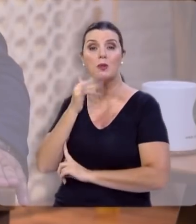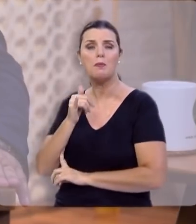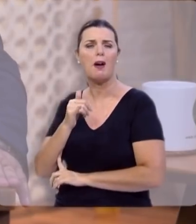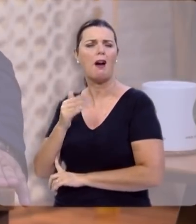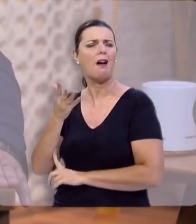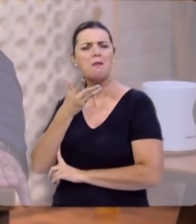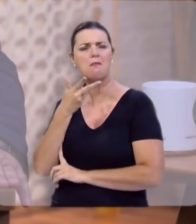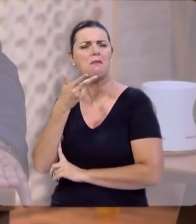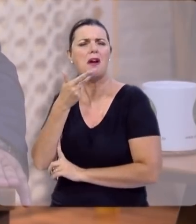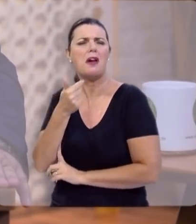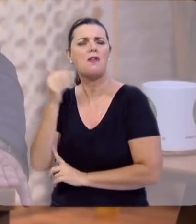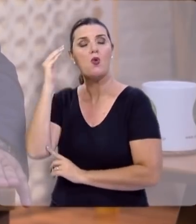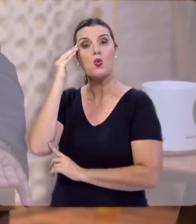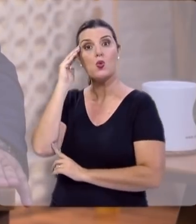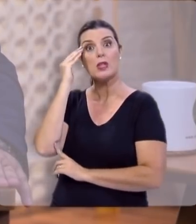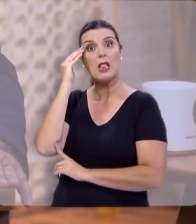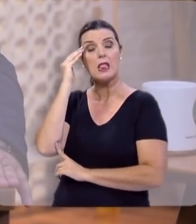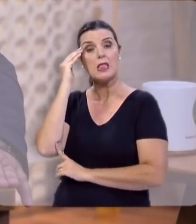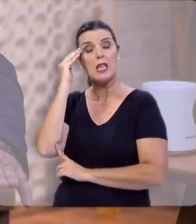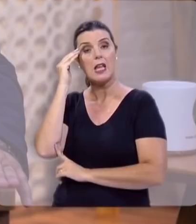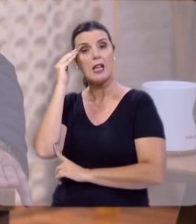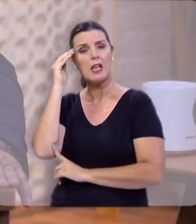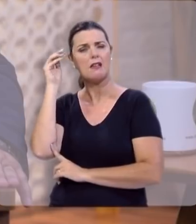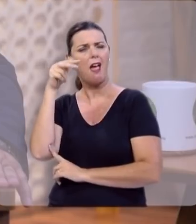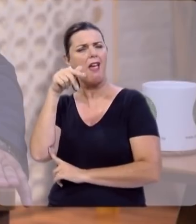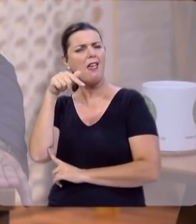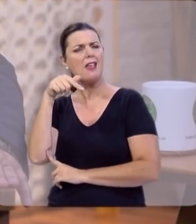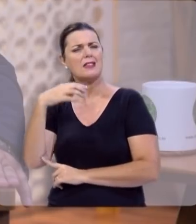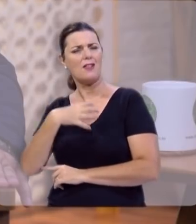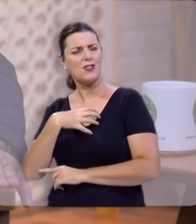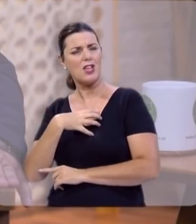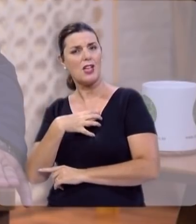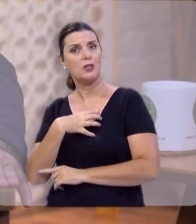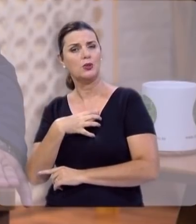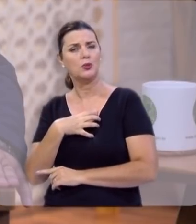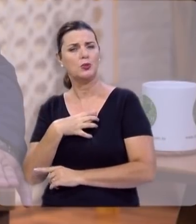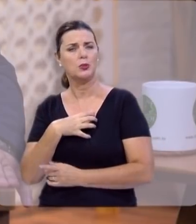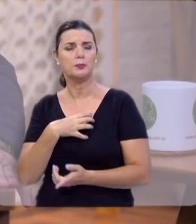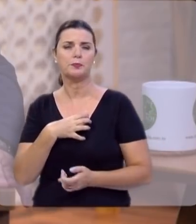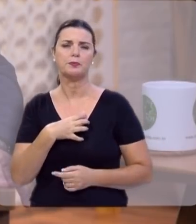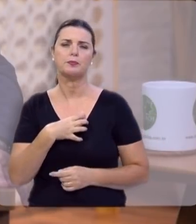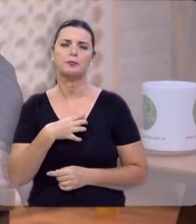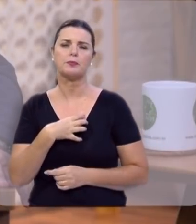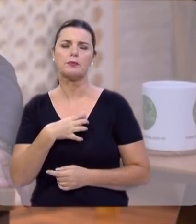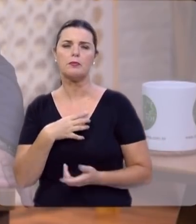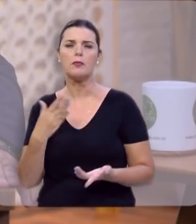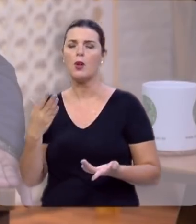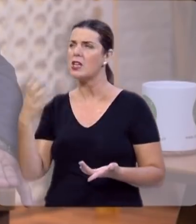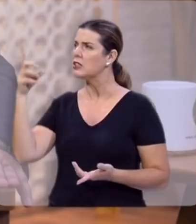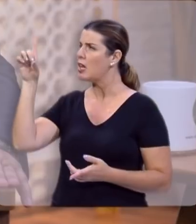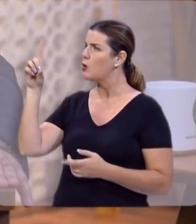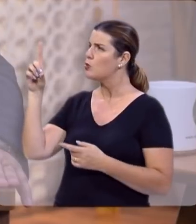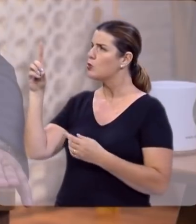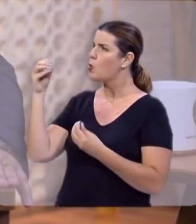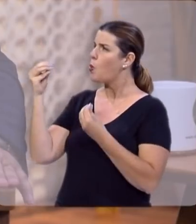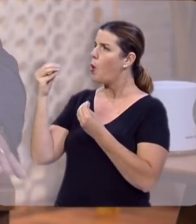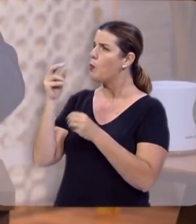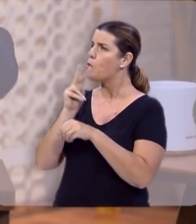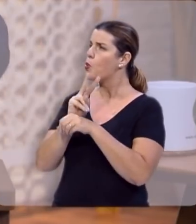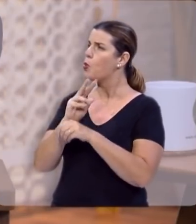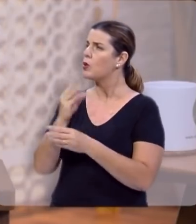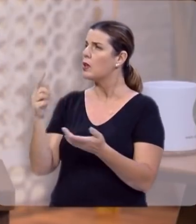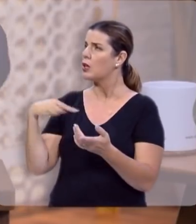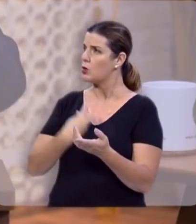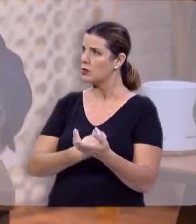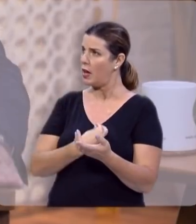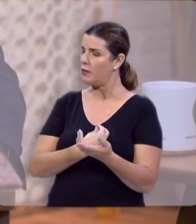E é tão maravilhoso entender, dentro dessa perspectiva, a questão do trato de Deus com o pecado, porque